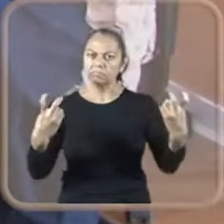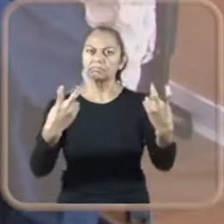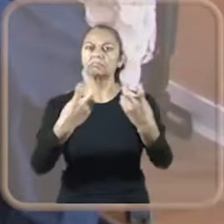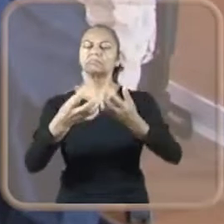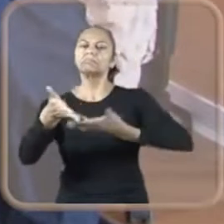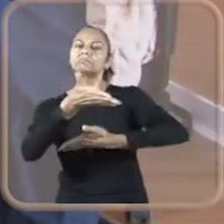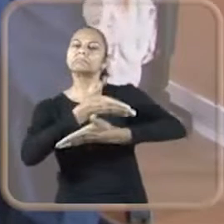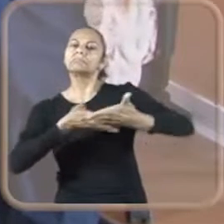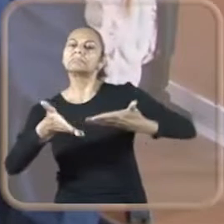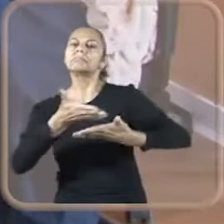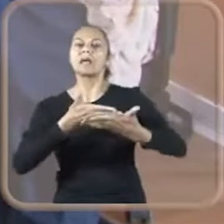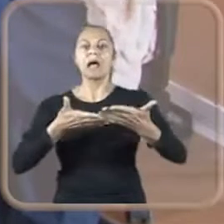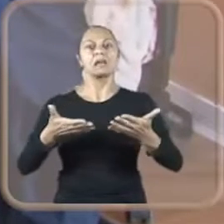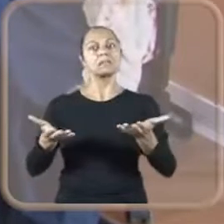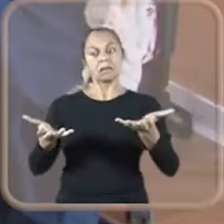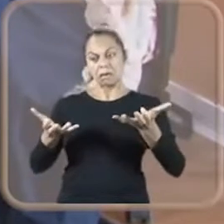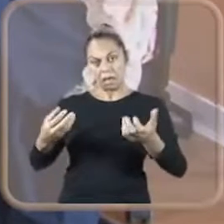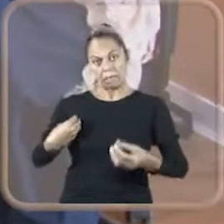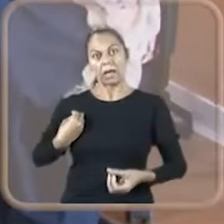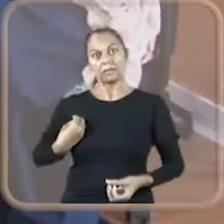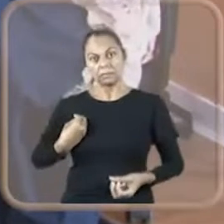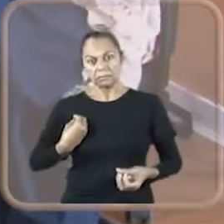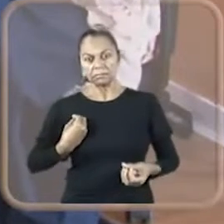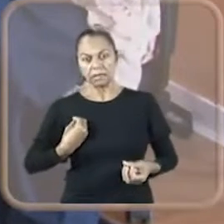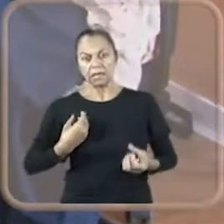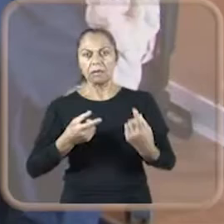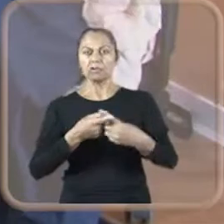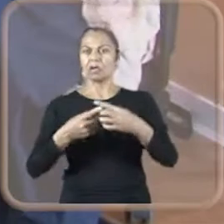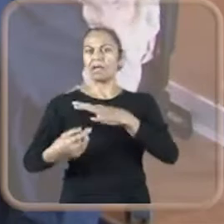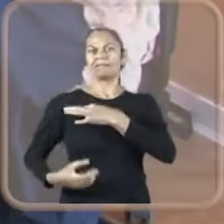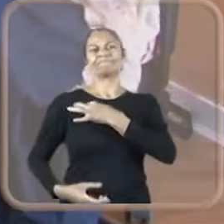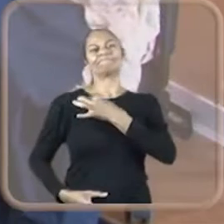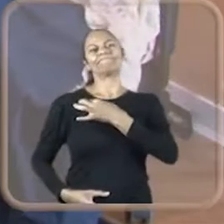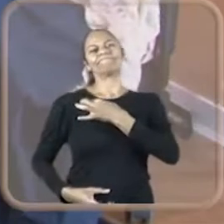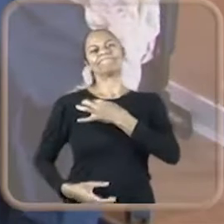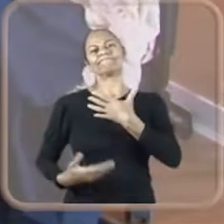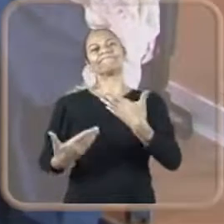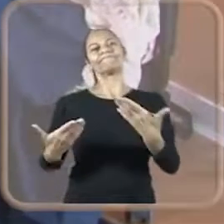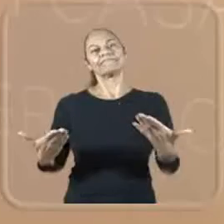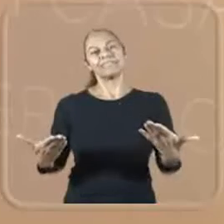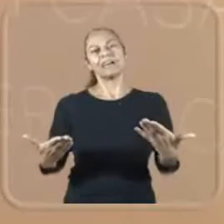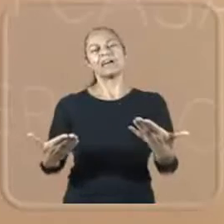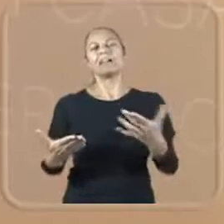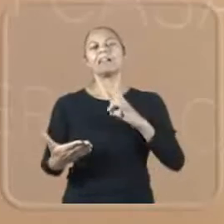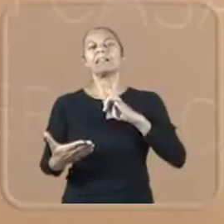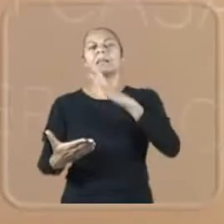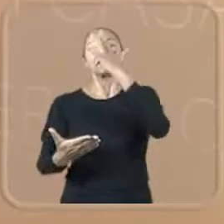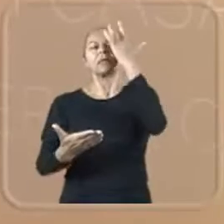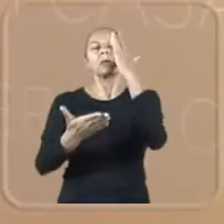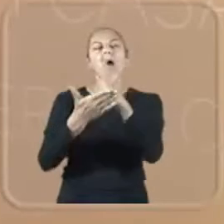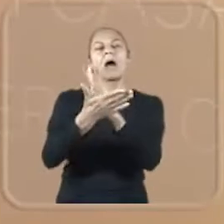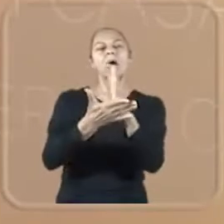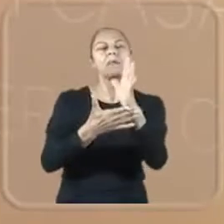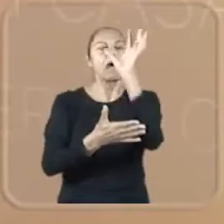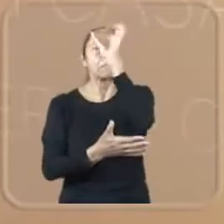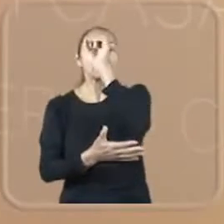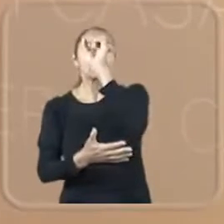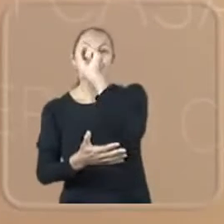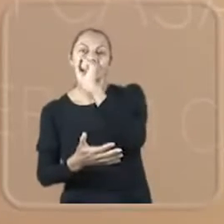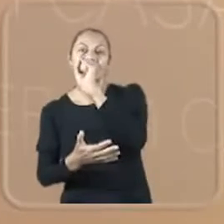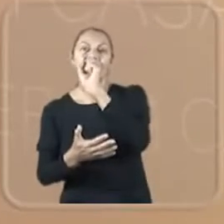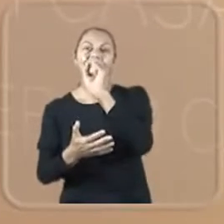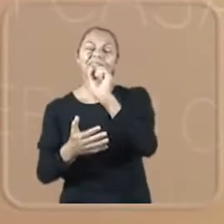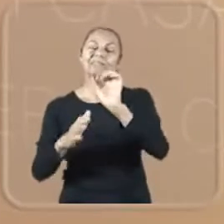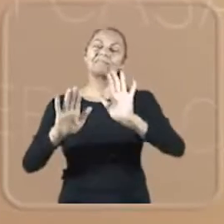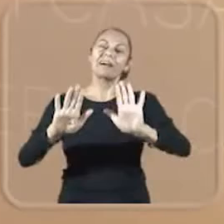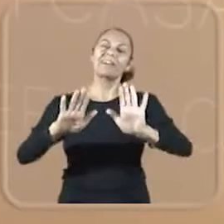para conhecerem e aí nos dizerem se queriam participar ou não, porque também é voluntário, né? Existe muita gente que vai aprender, que